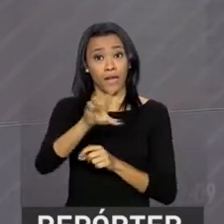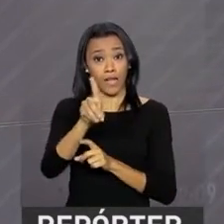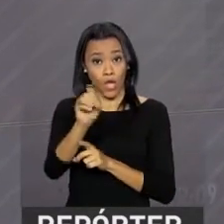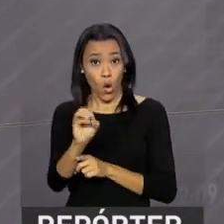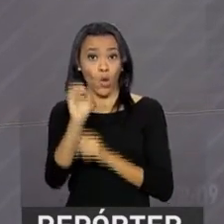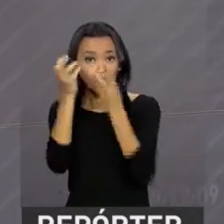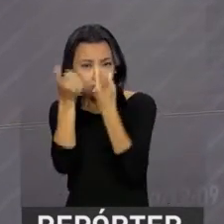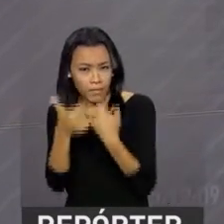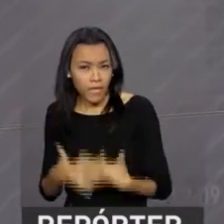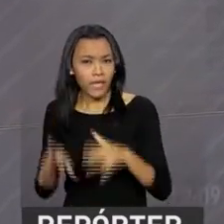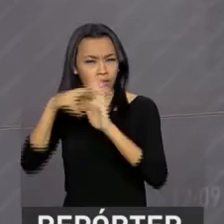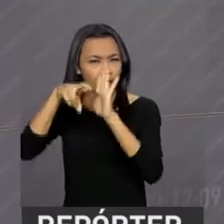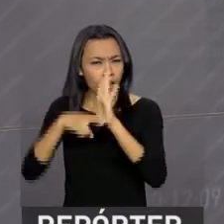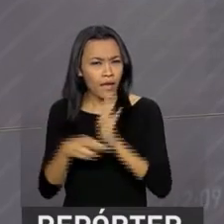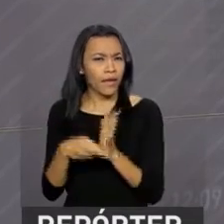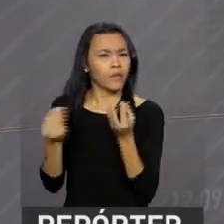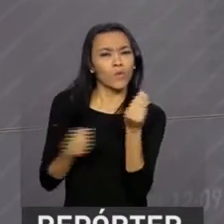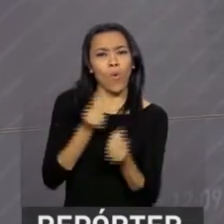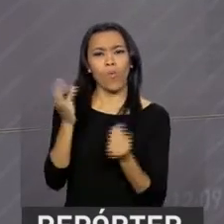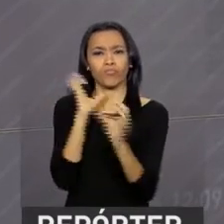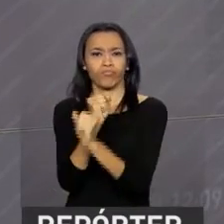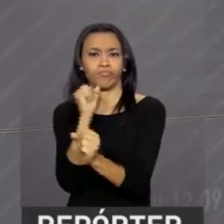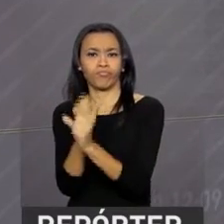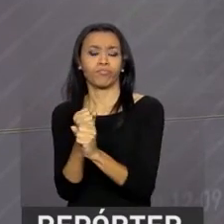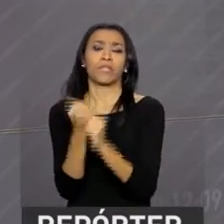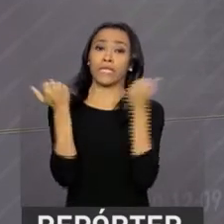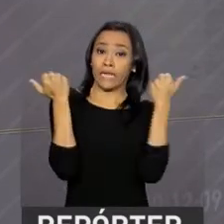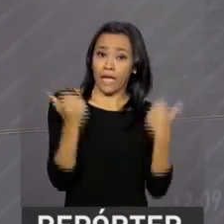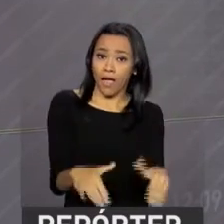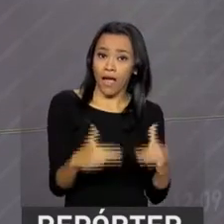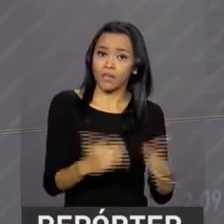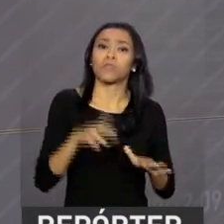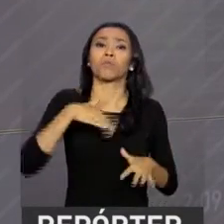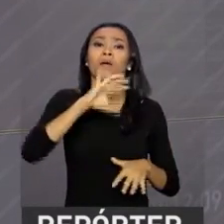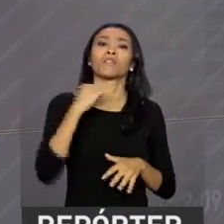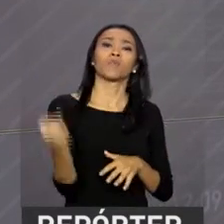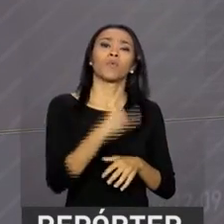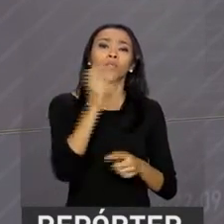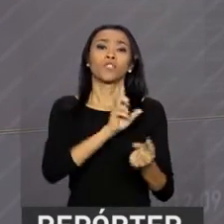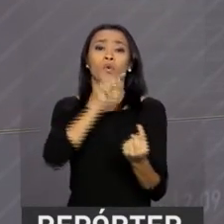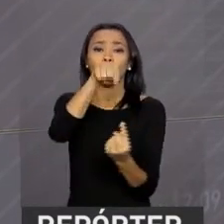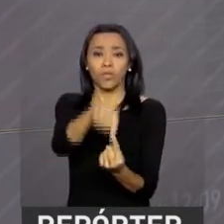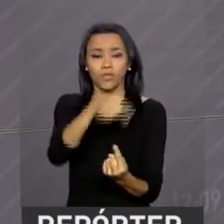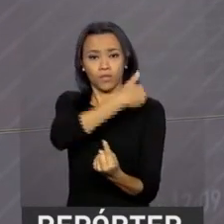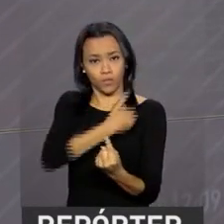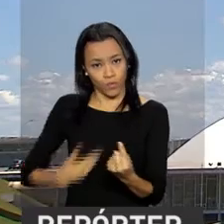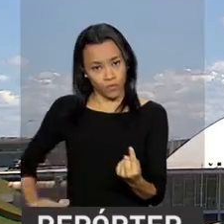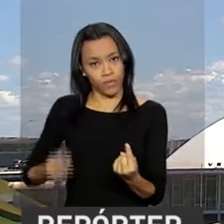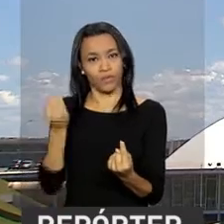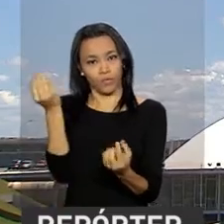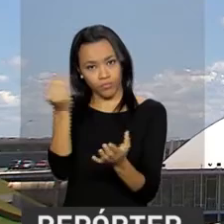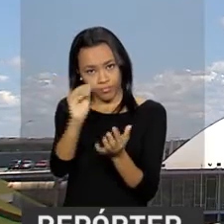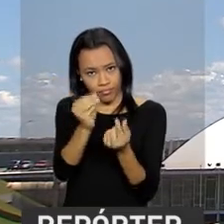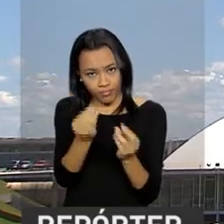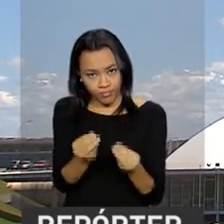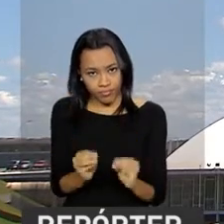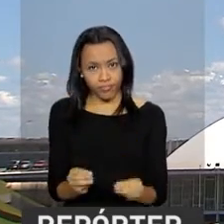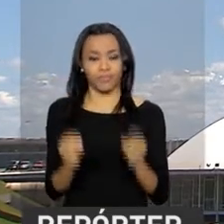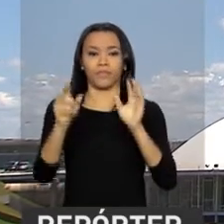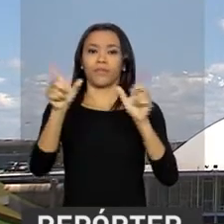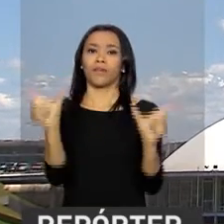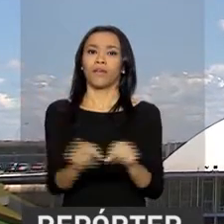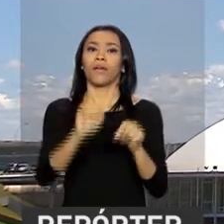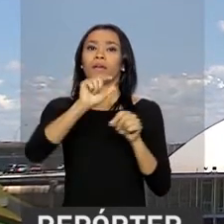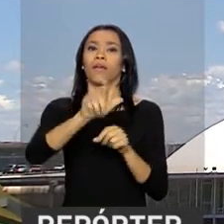o orçamento anual e traz a lista dos gastos mais importantes e as metas do governo. O governo